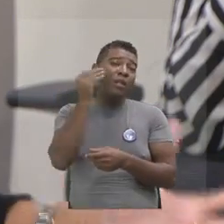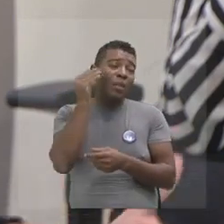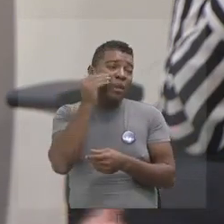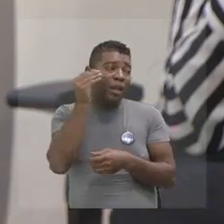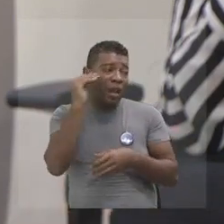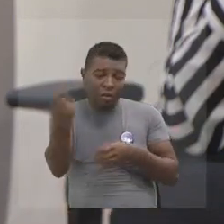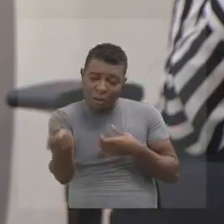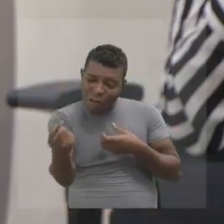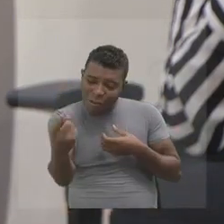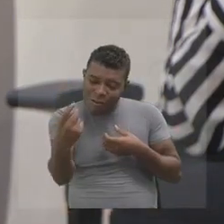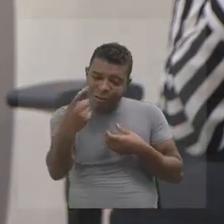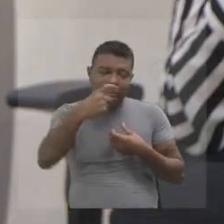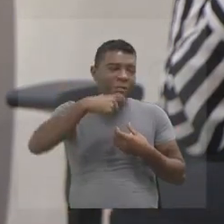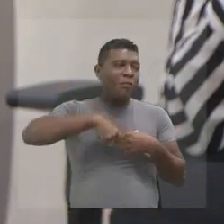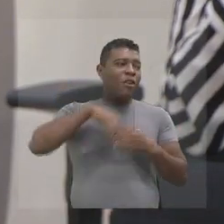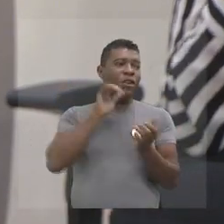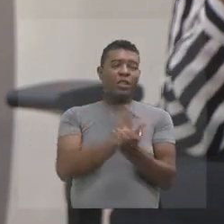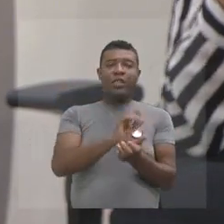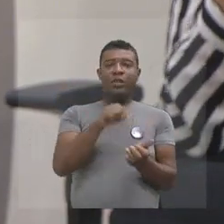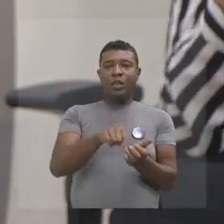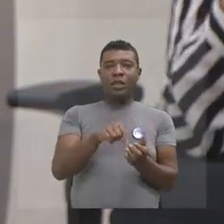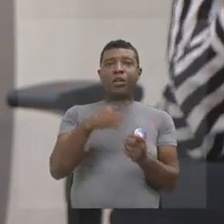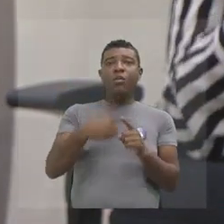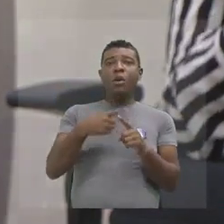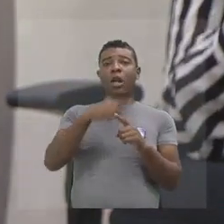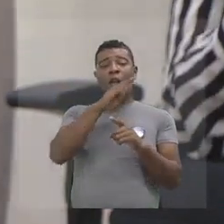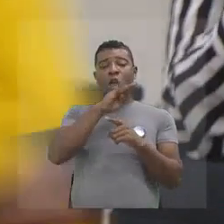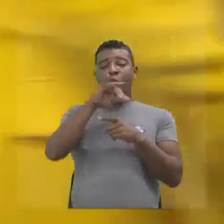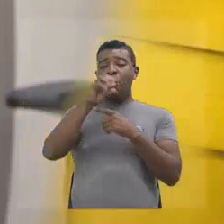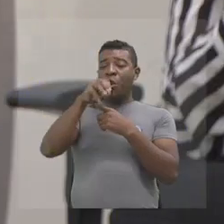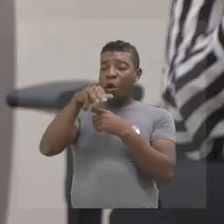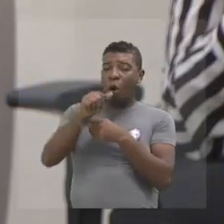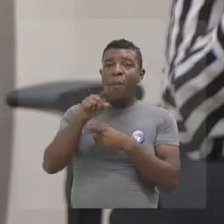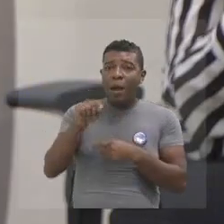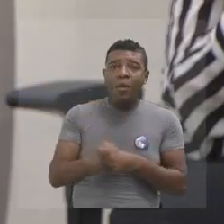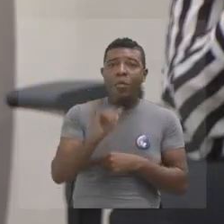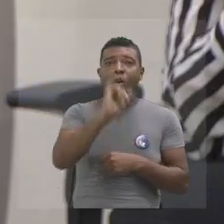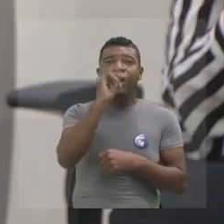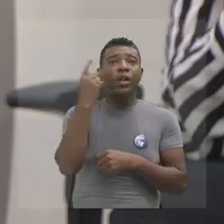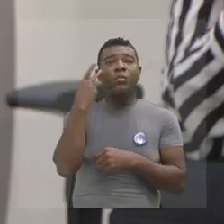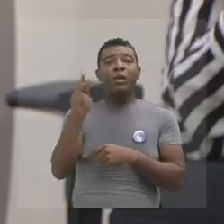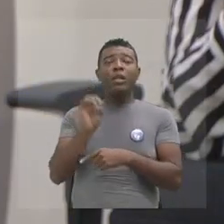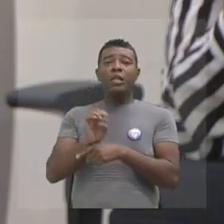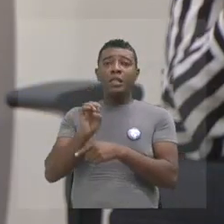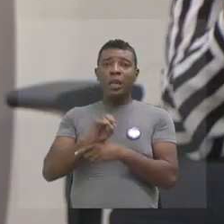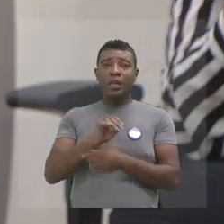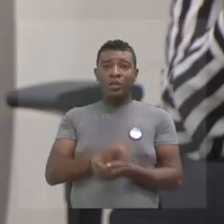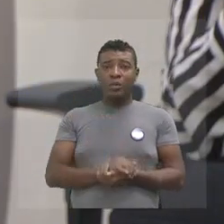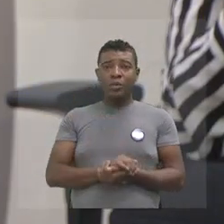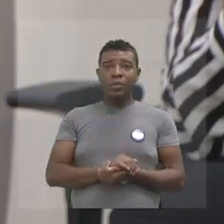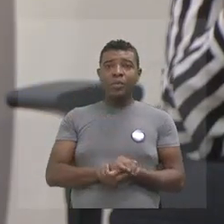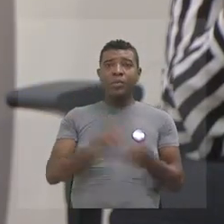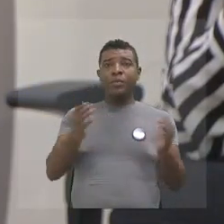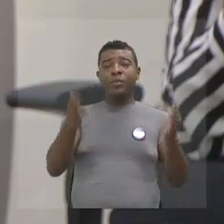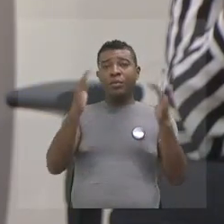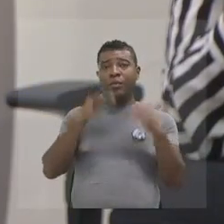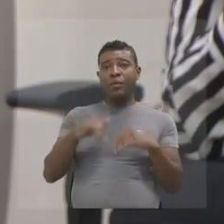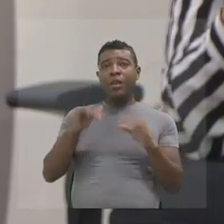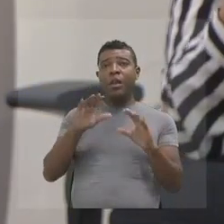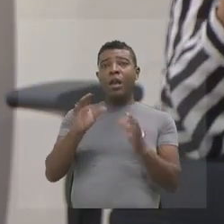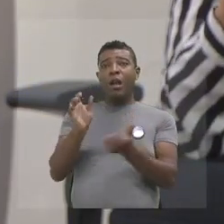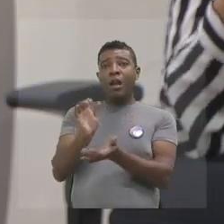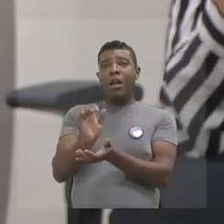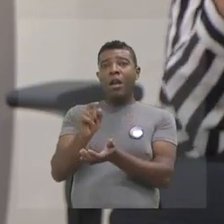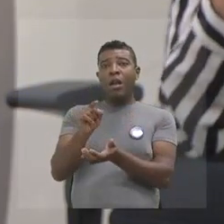no cerrado um bioma tão importante também é para o nosso estado bem Deputado em relação ao evento da associação de